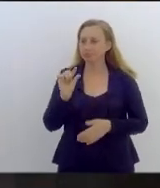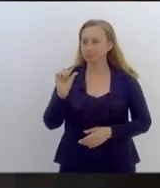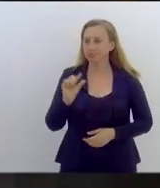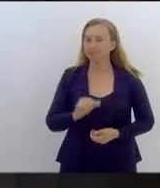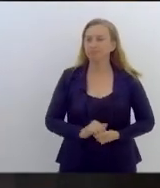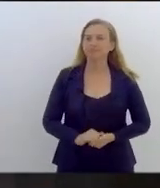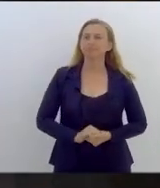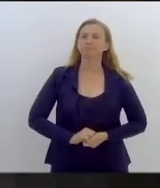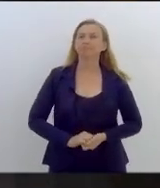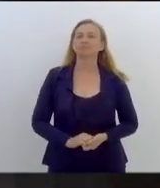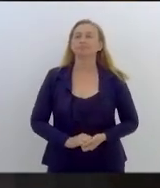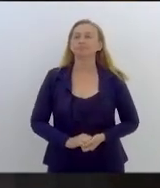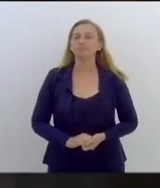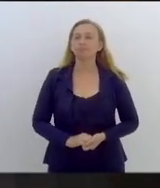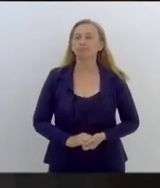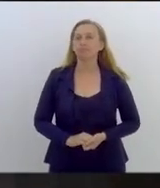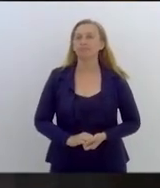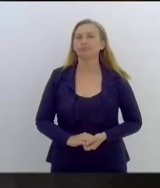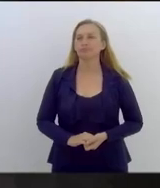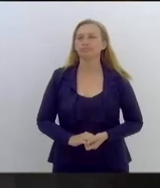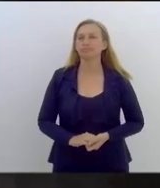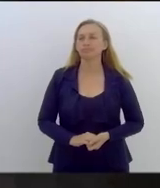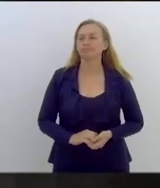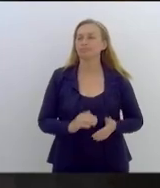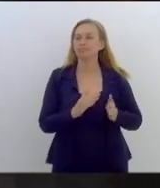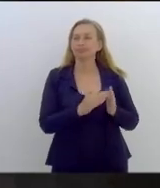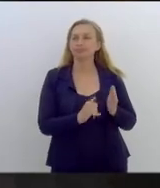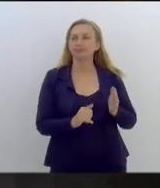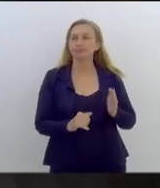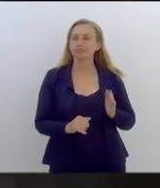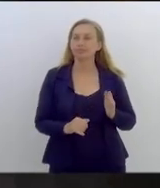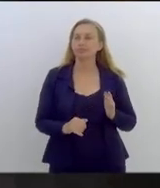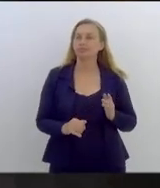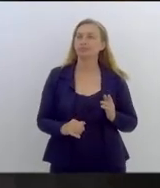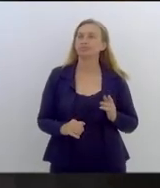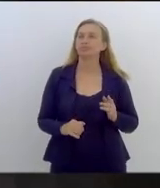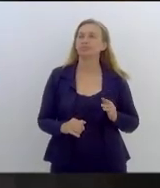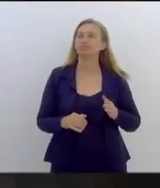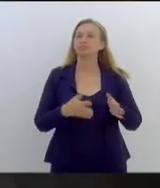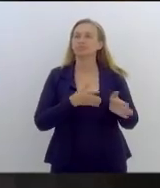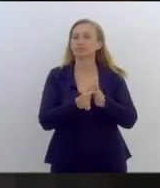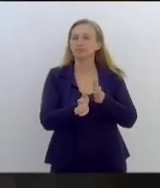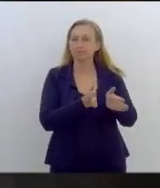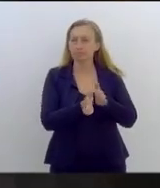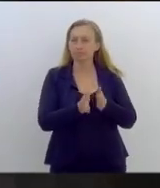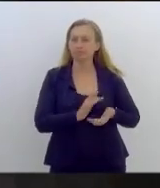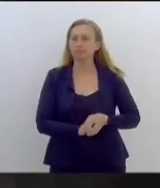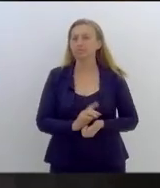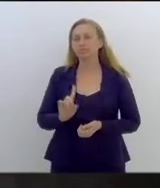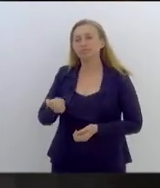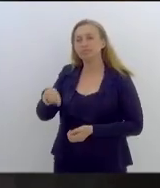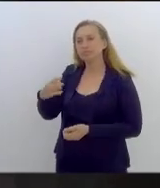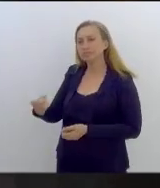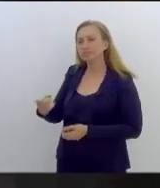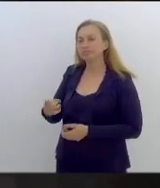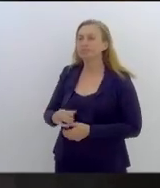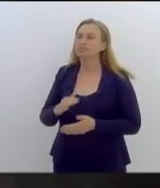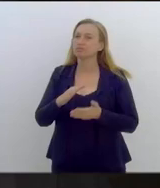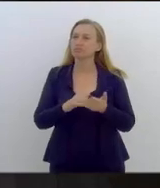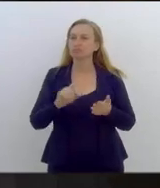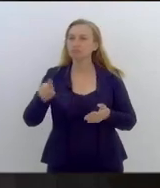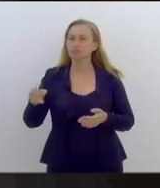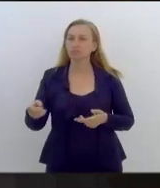restringem um pouco. Um tira propriedades individuais do acesso, né? E a outra também tira alguma